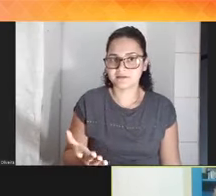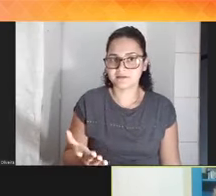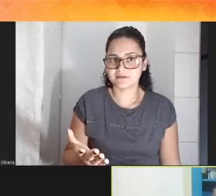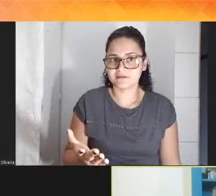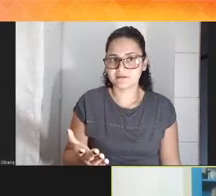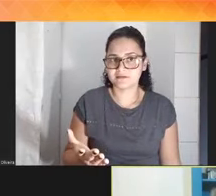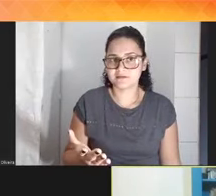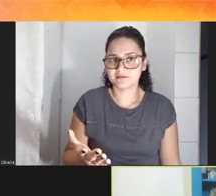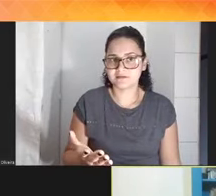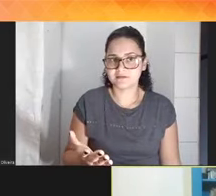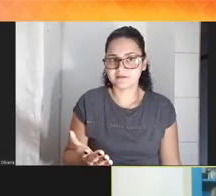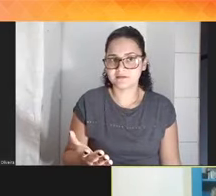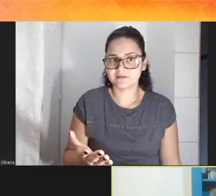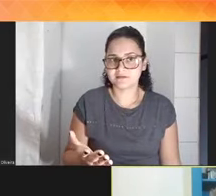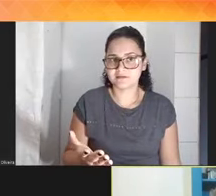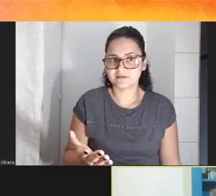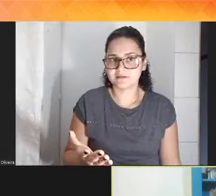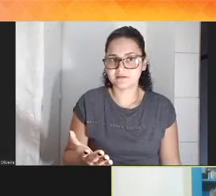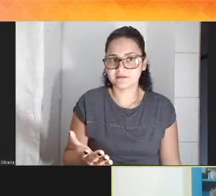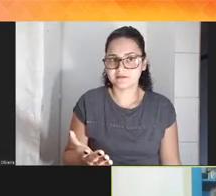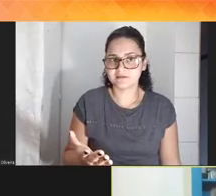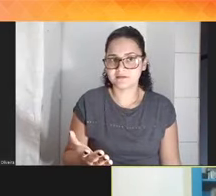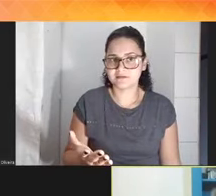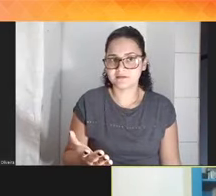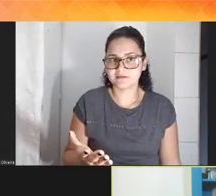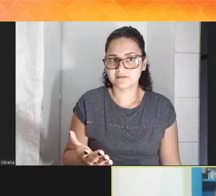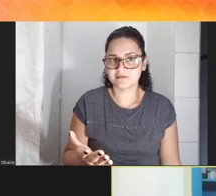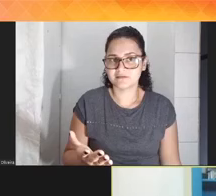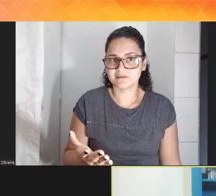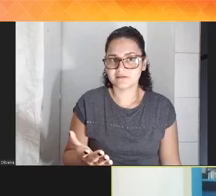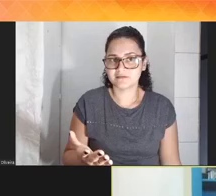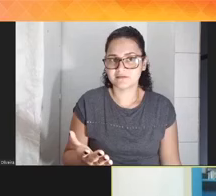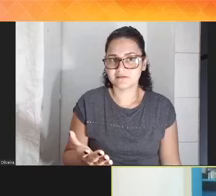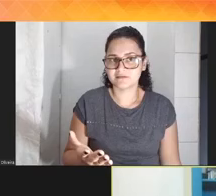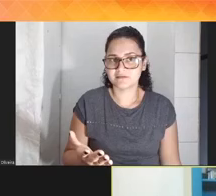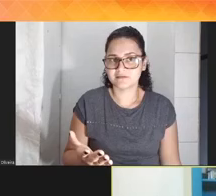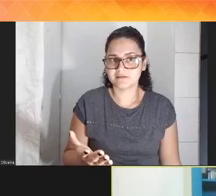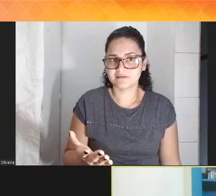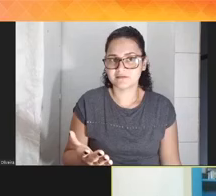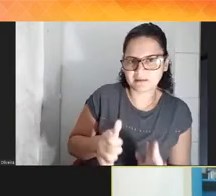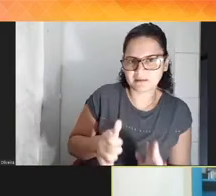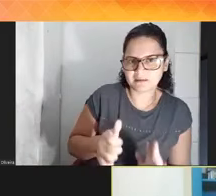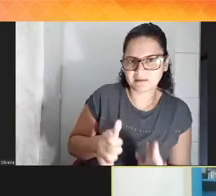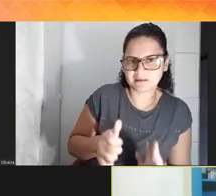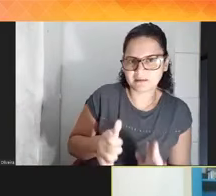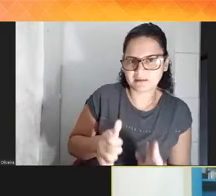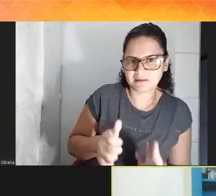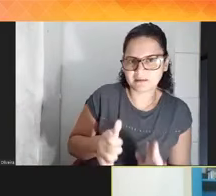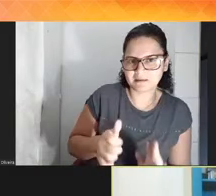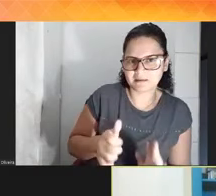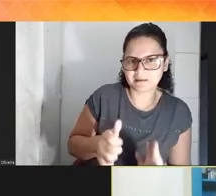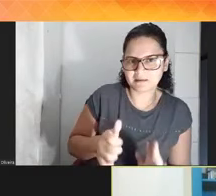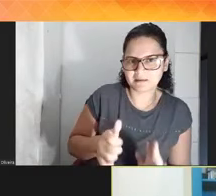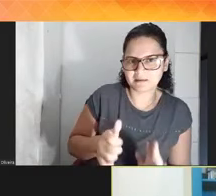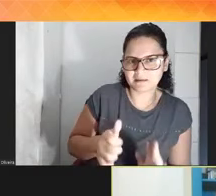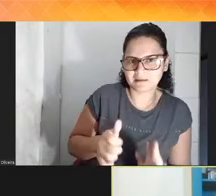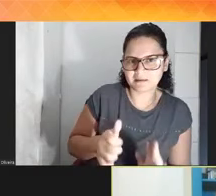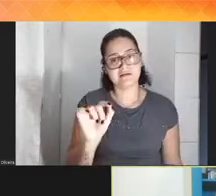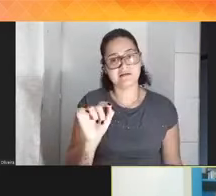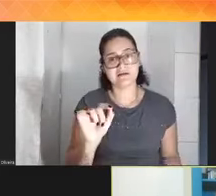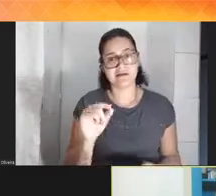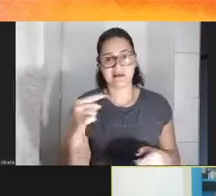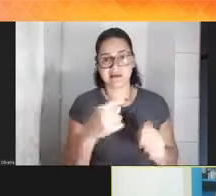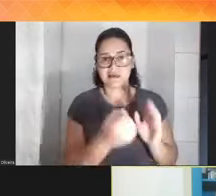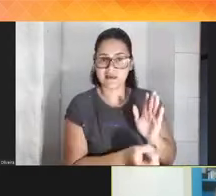de complicar a vida desse povo mais ainda. Mas eu acho que a iniciativa foi do Legislativo, mas com